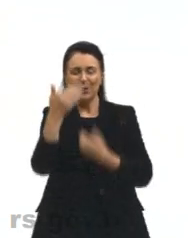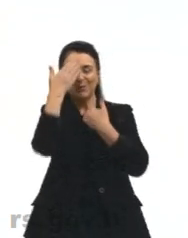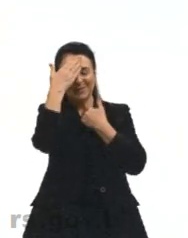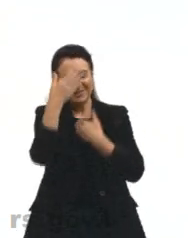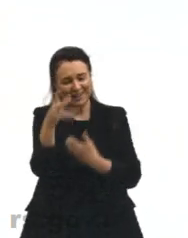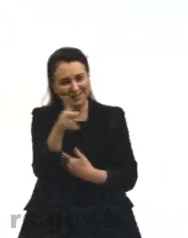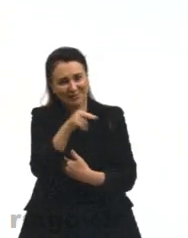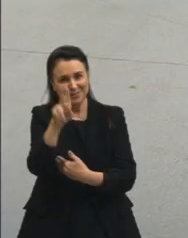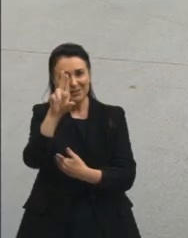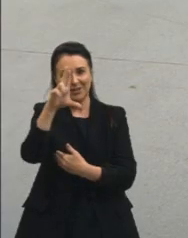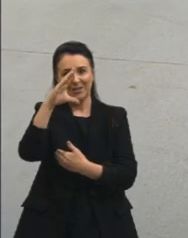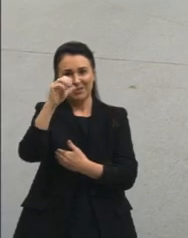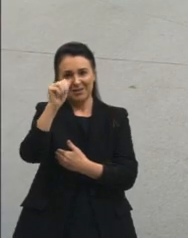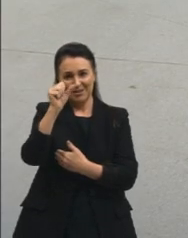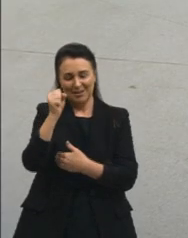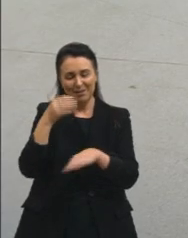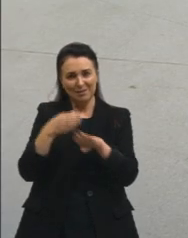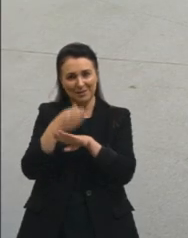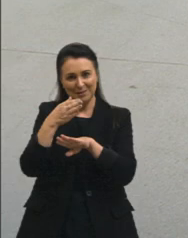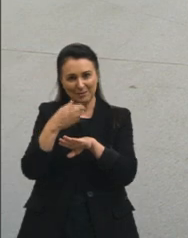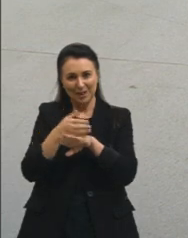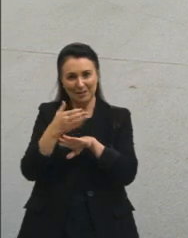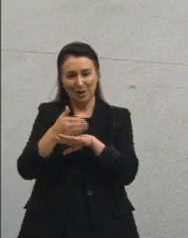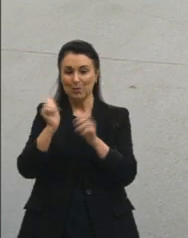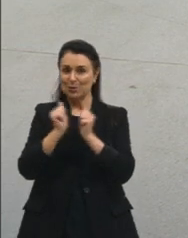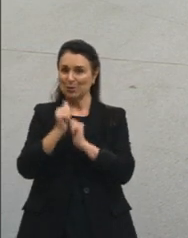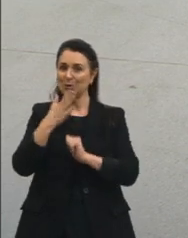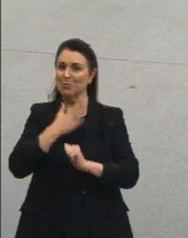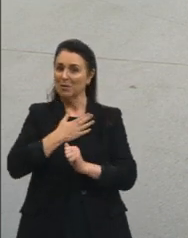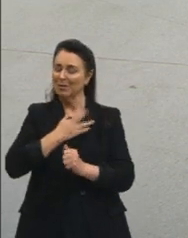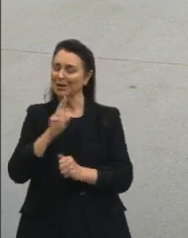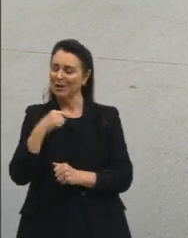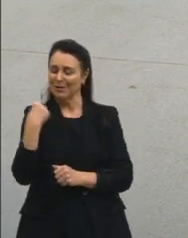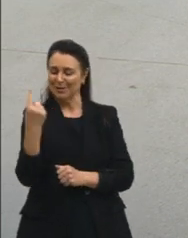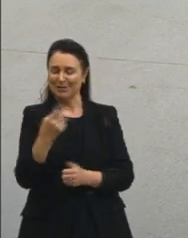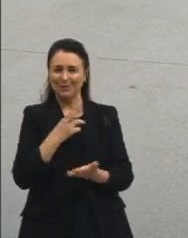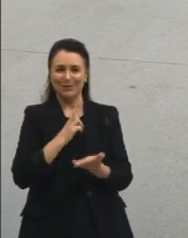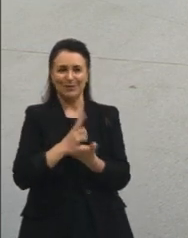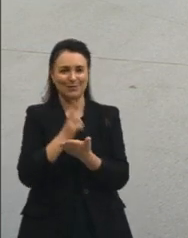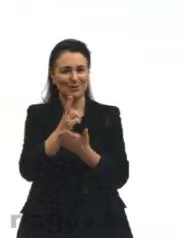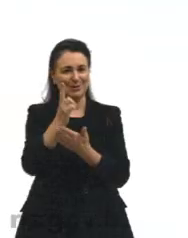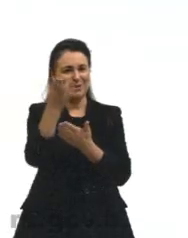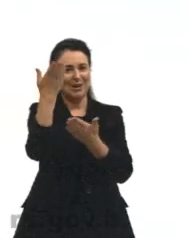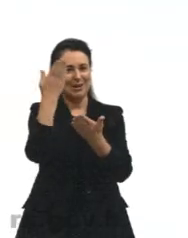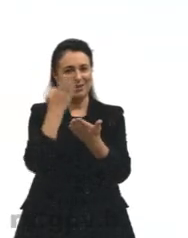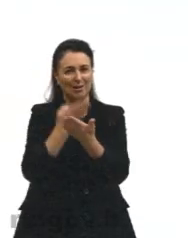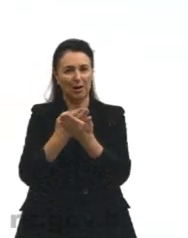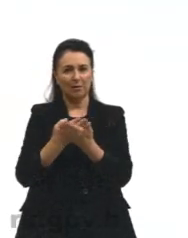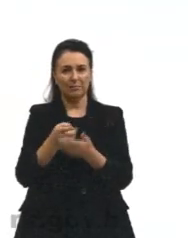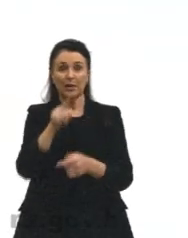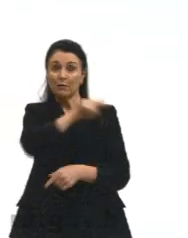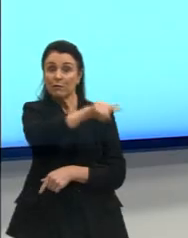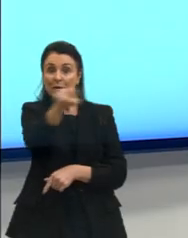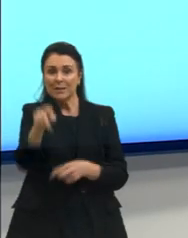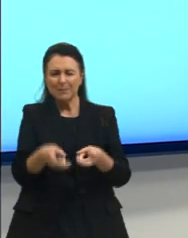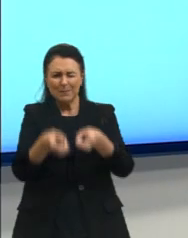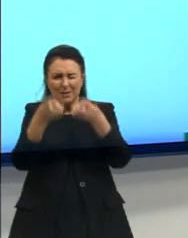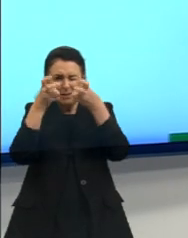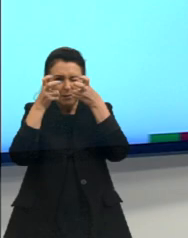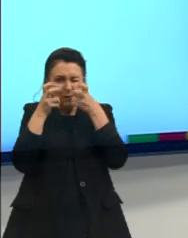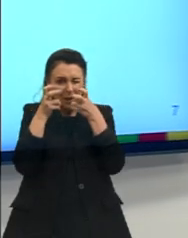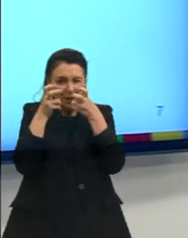pela participação brigadão e eu vou seguir então aqui com a nossa aula vocês viram que